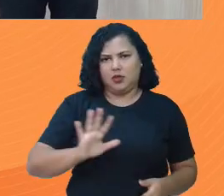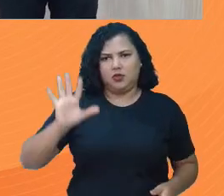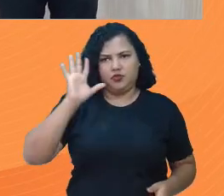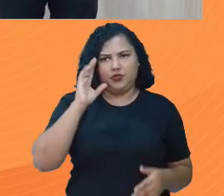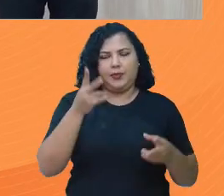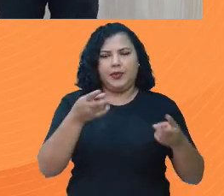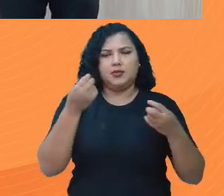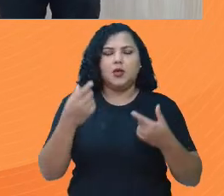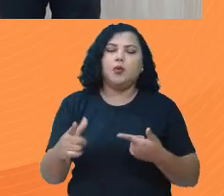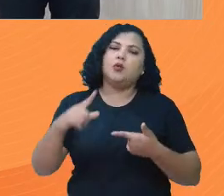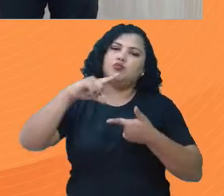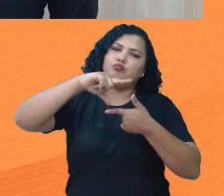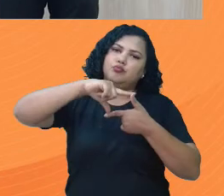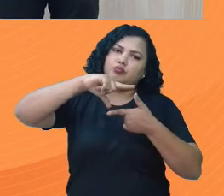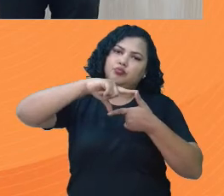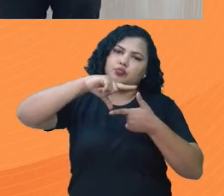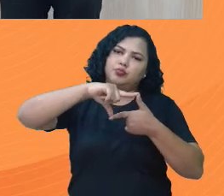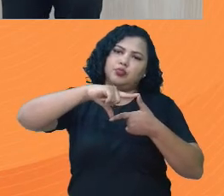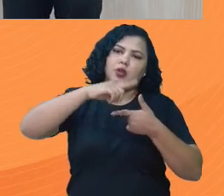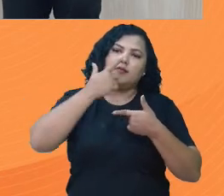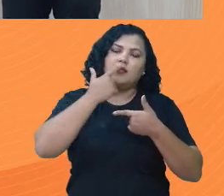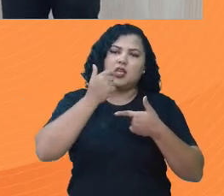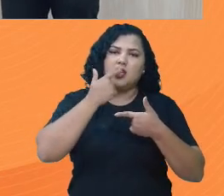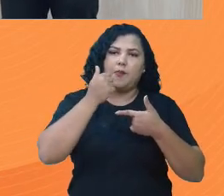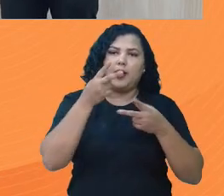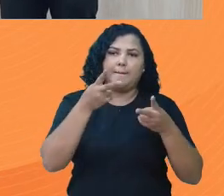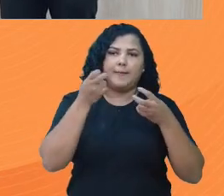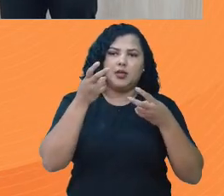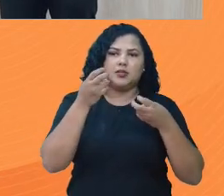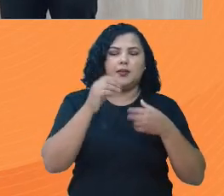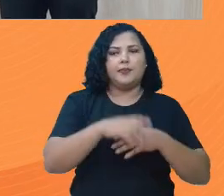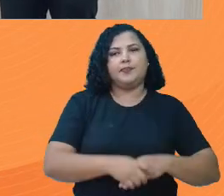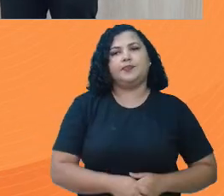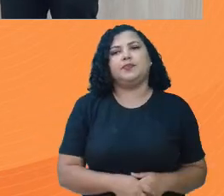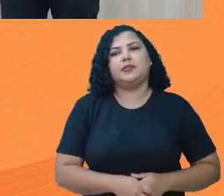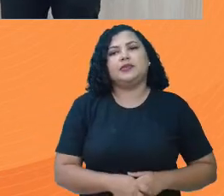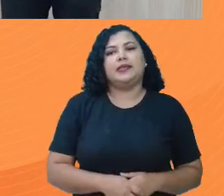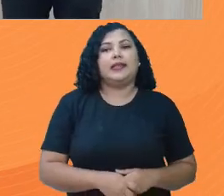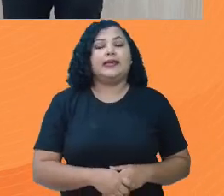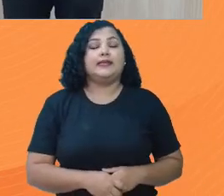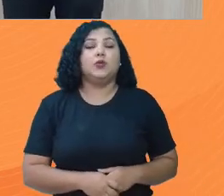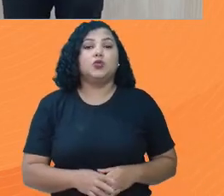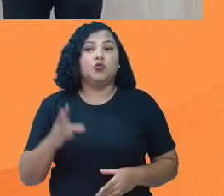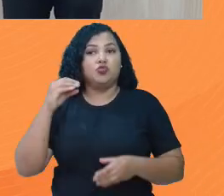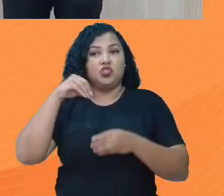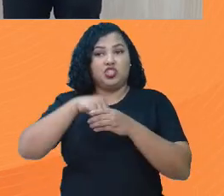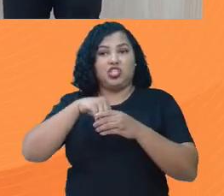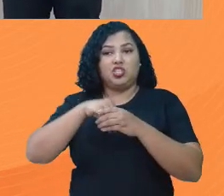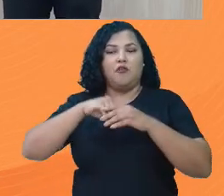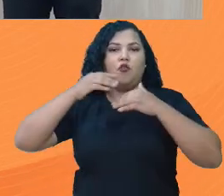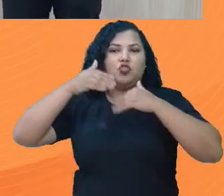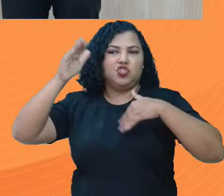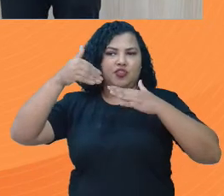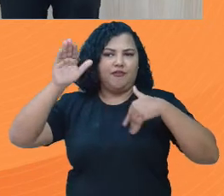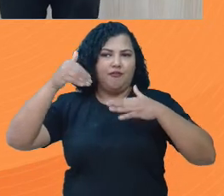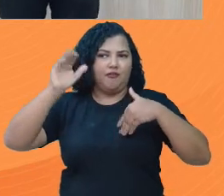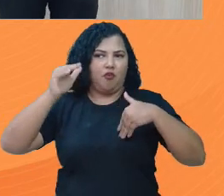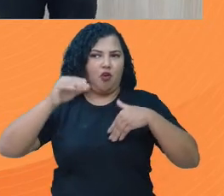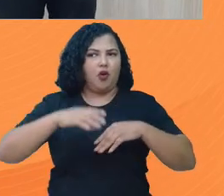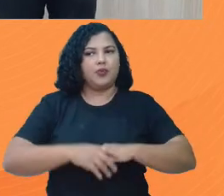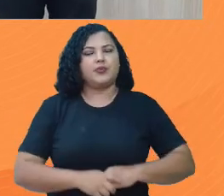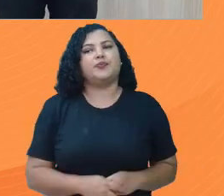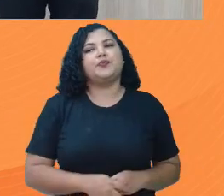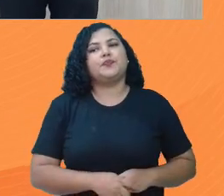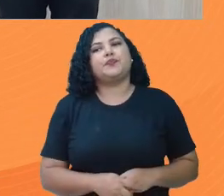o nosso retângulo imaginário, certo? Pode notar que são os ângulos alternos internos. Então eu vou retirar aí os